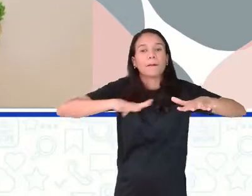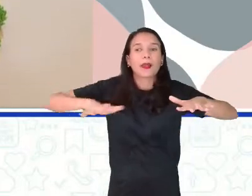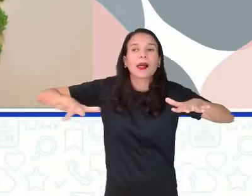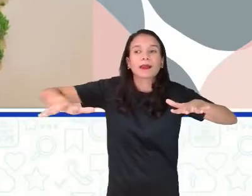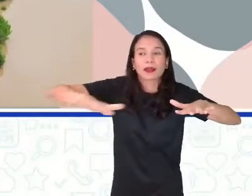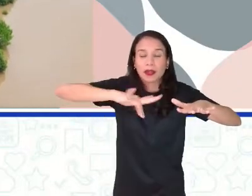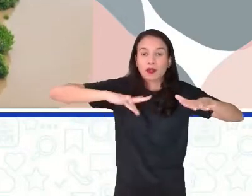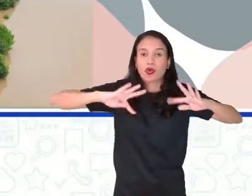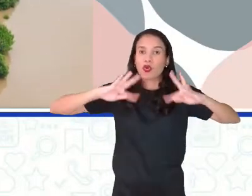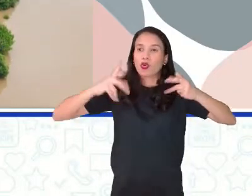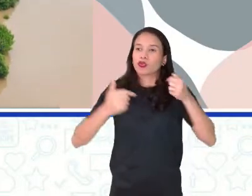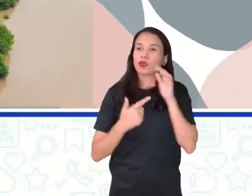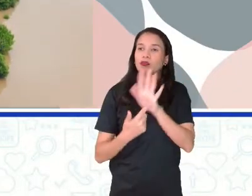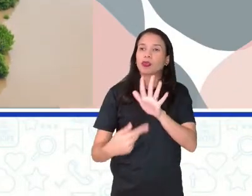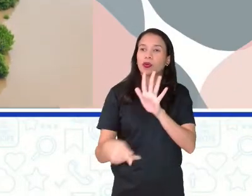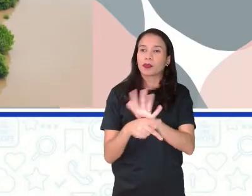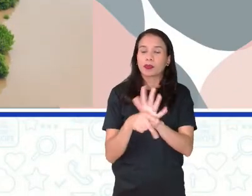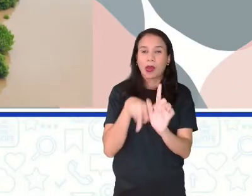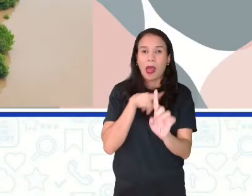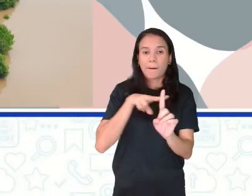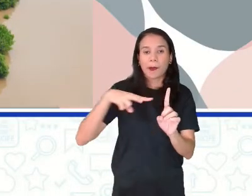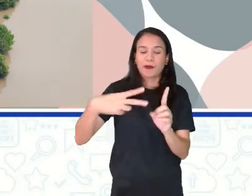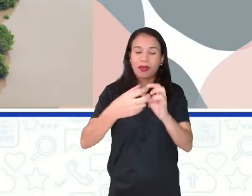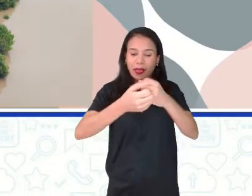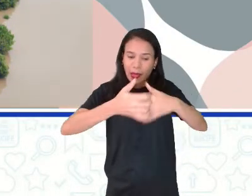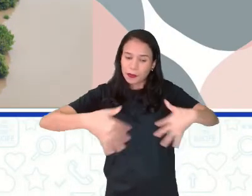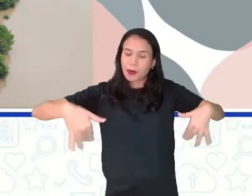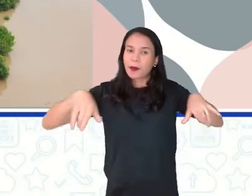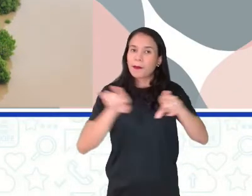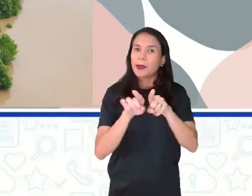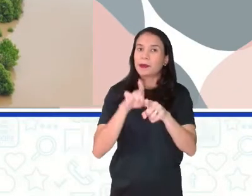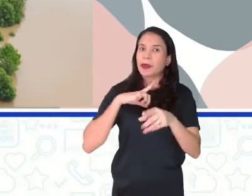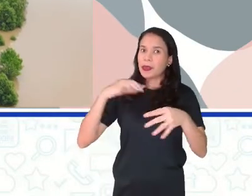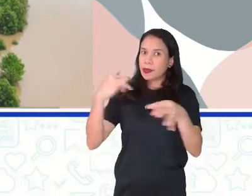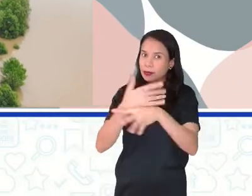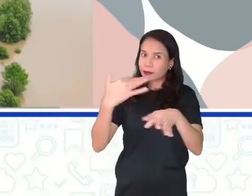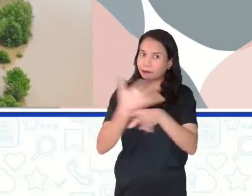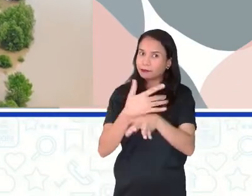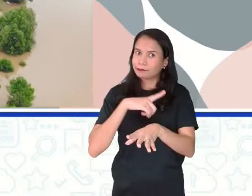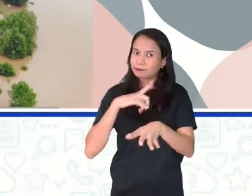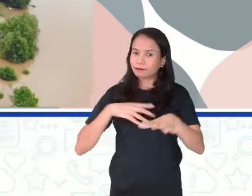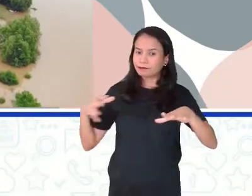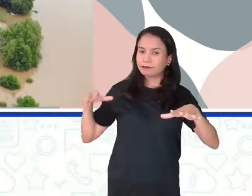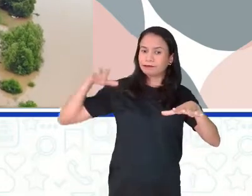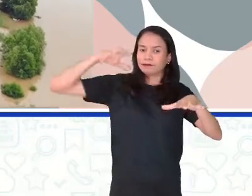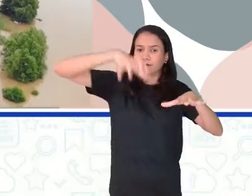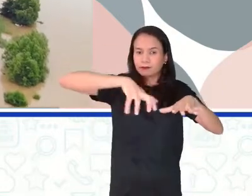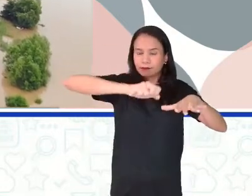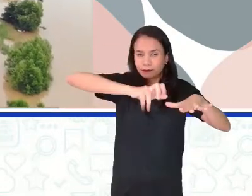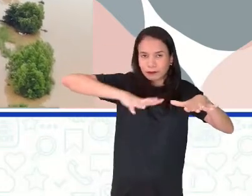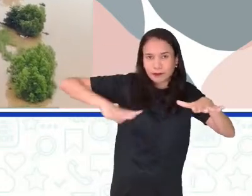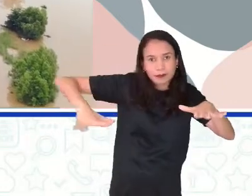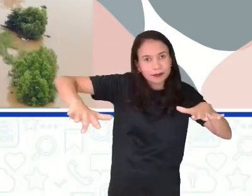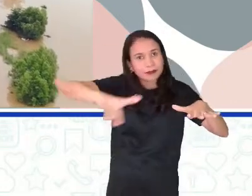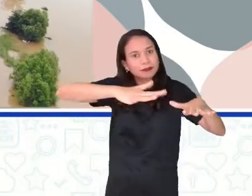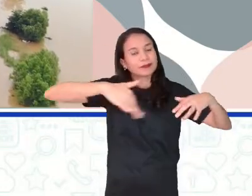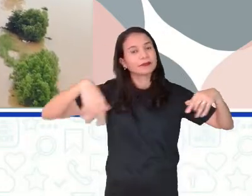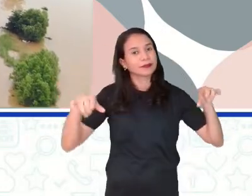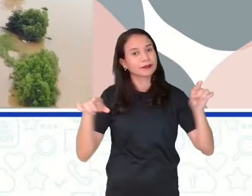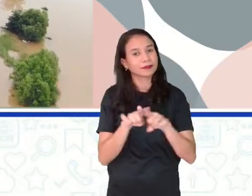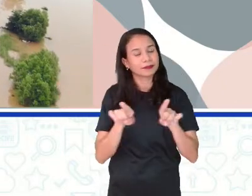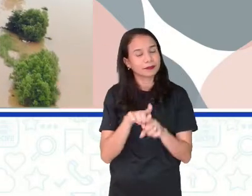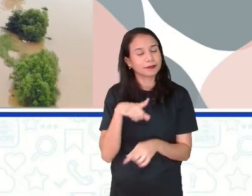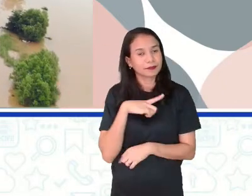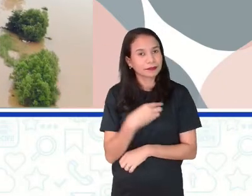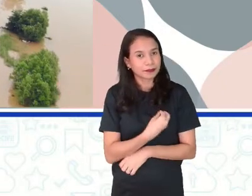todas essas áreas que a gente viu, a gente falou do ponto de vista natural, mas existem cidades aí, né? Vão existir cidades que estão,